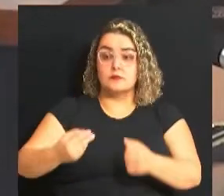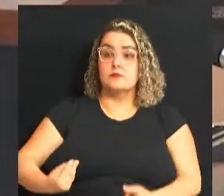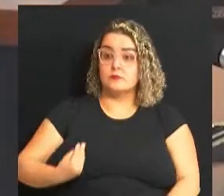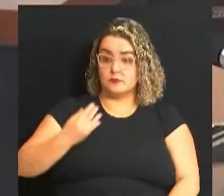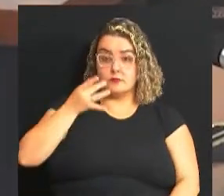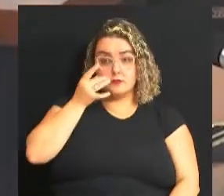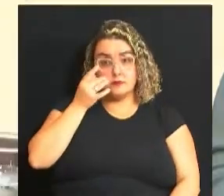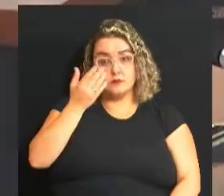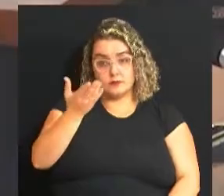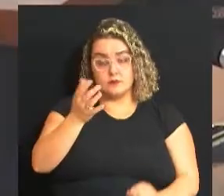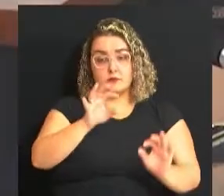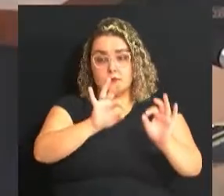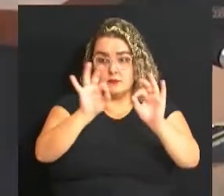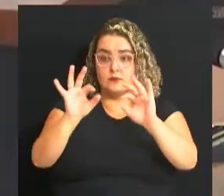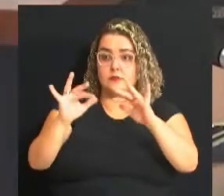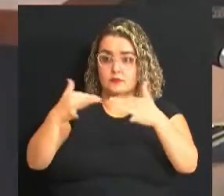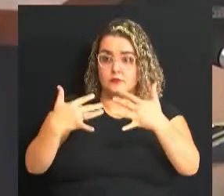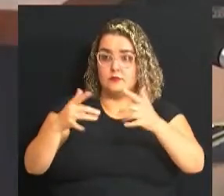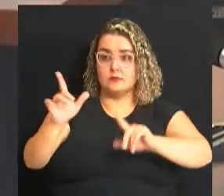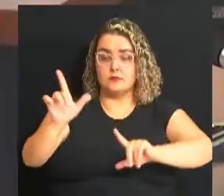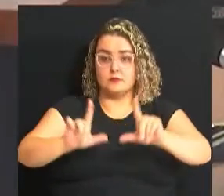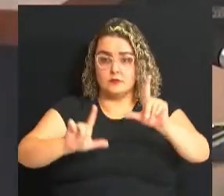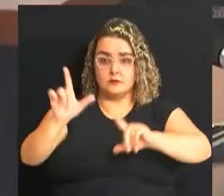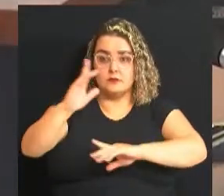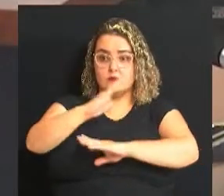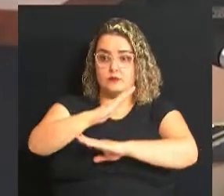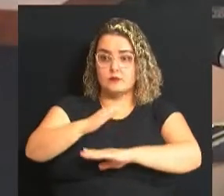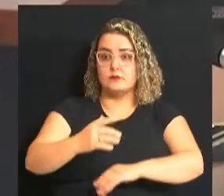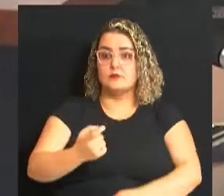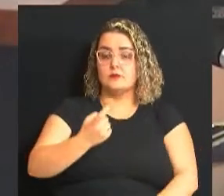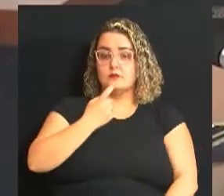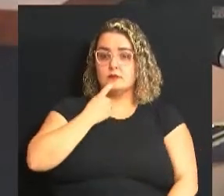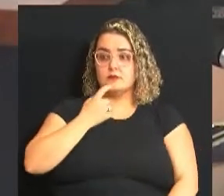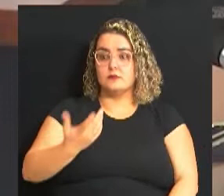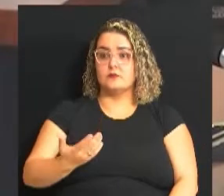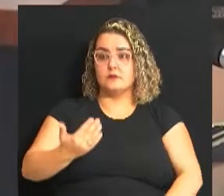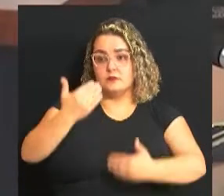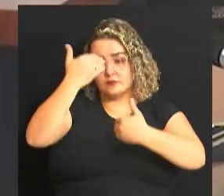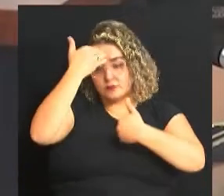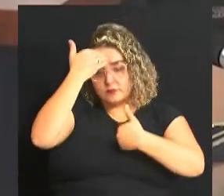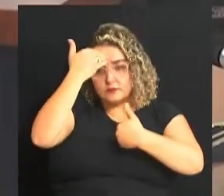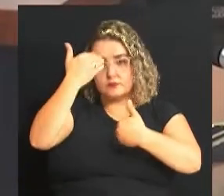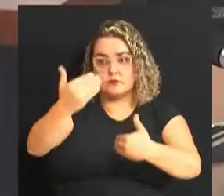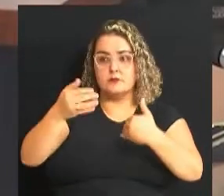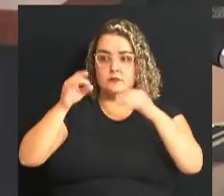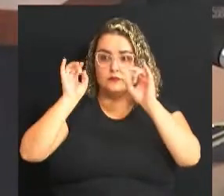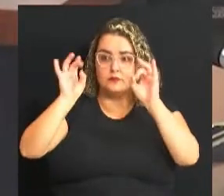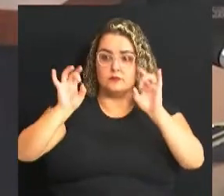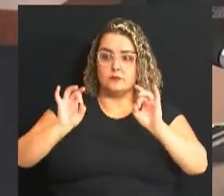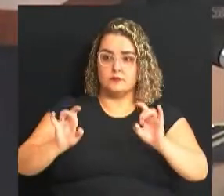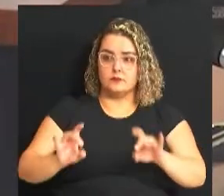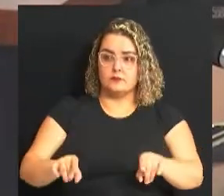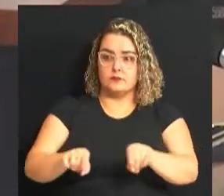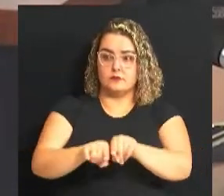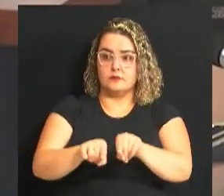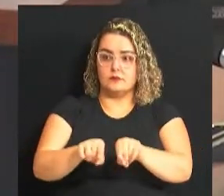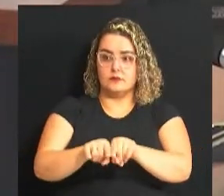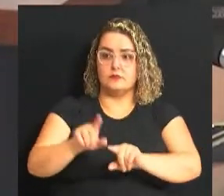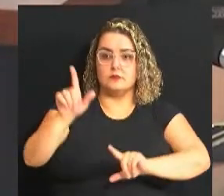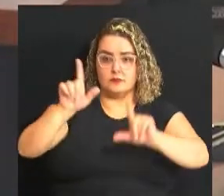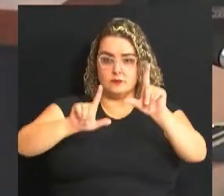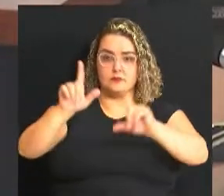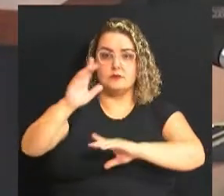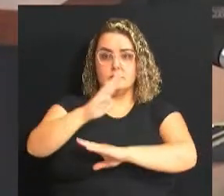nos acompanha através da TV Câmara, e uma gratidão especial a TV Câmara,